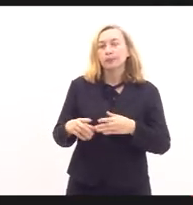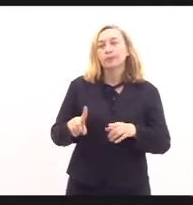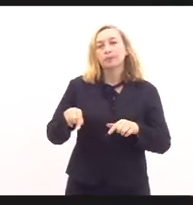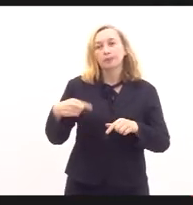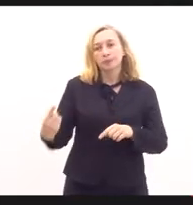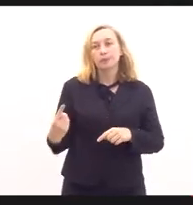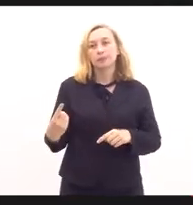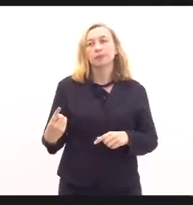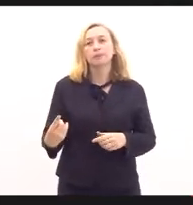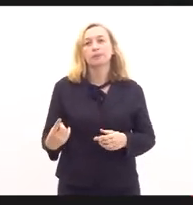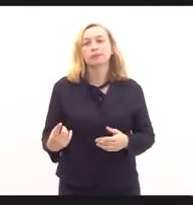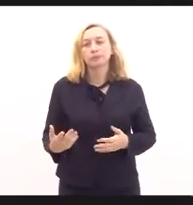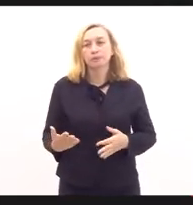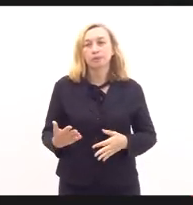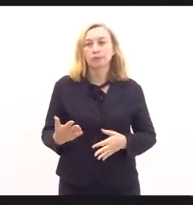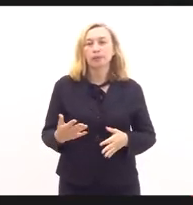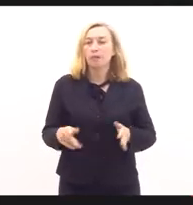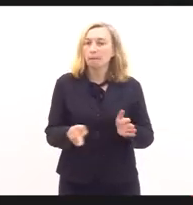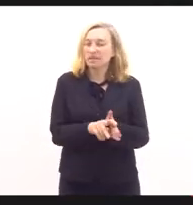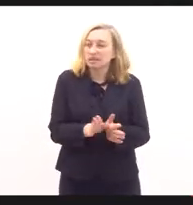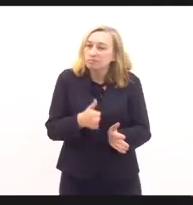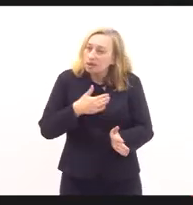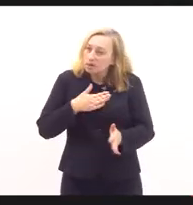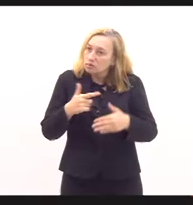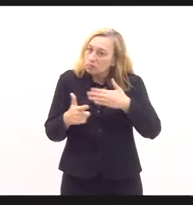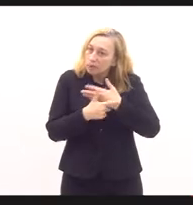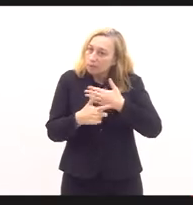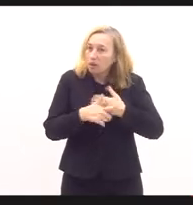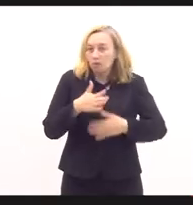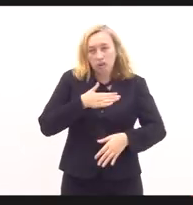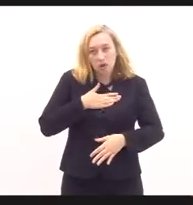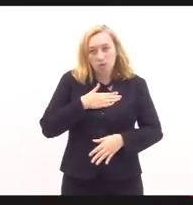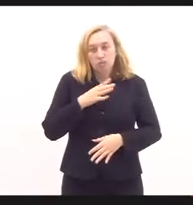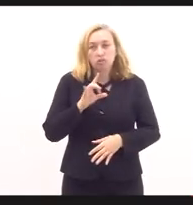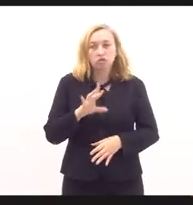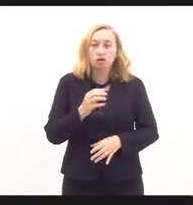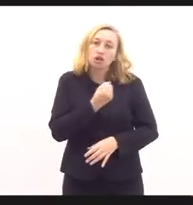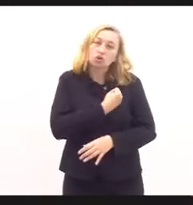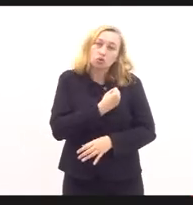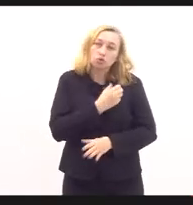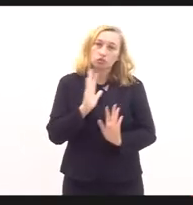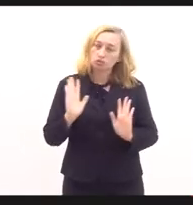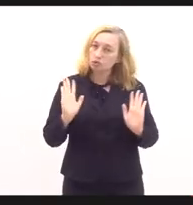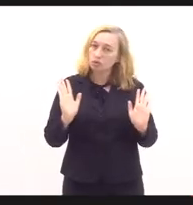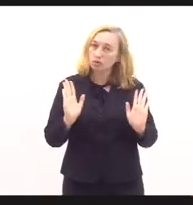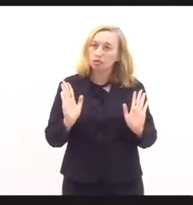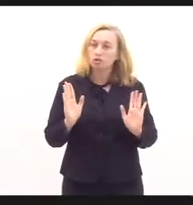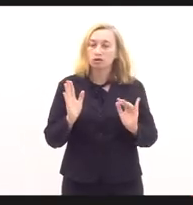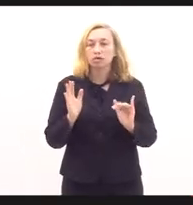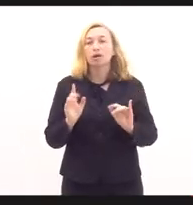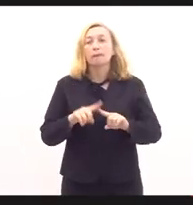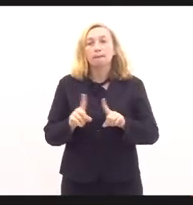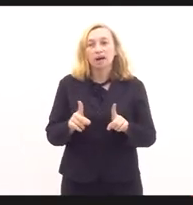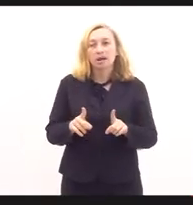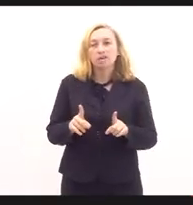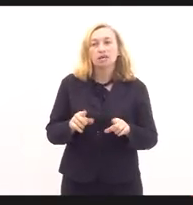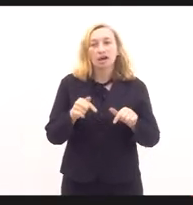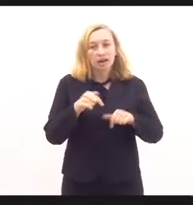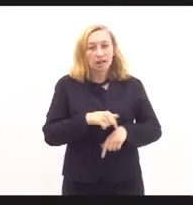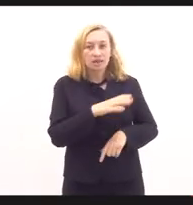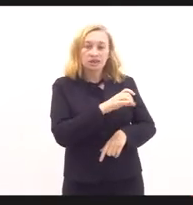já foge um pouquinho aqui minha área na CETRAB, que é estatísticas, números e tal. Mas aqui da parte da